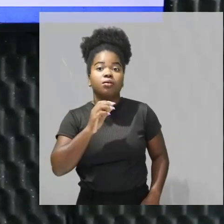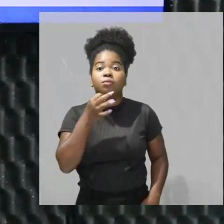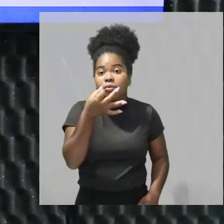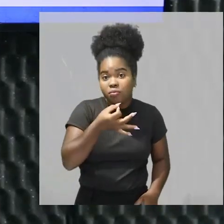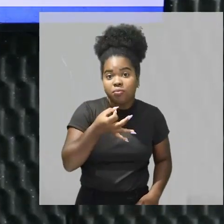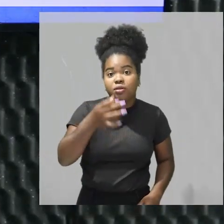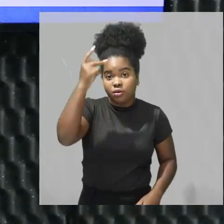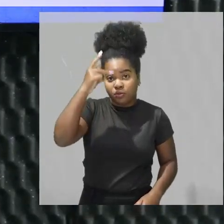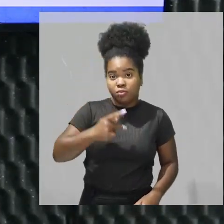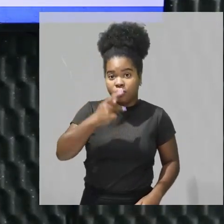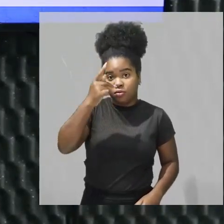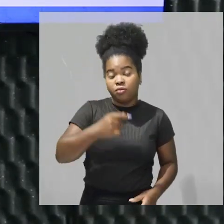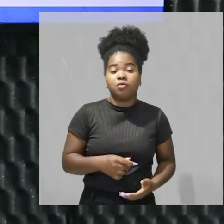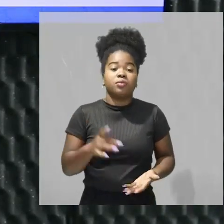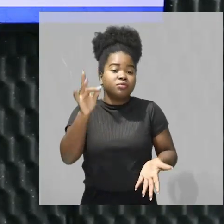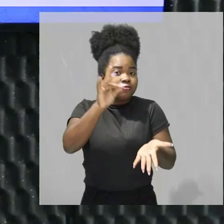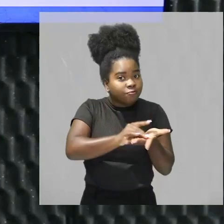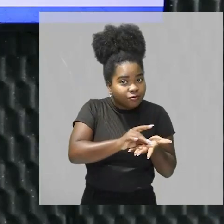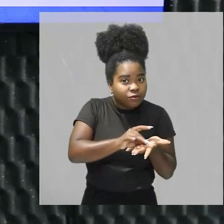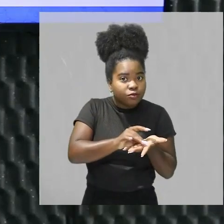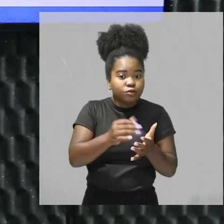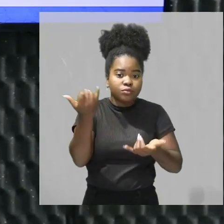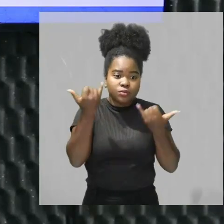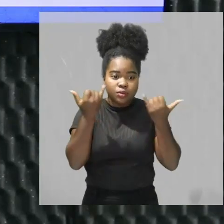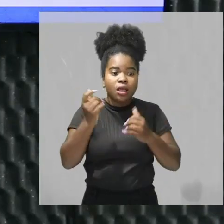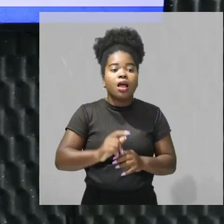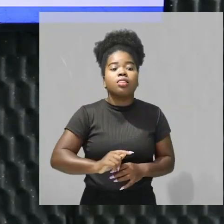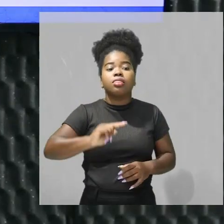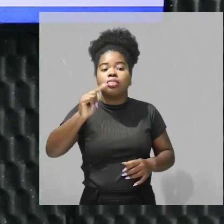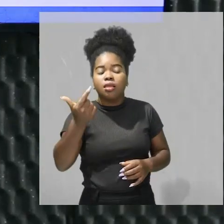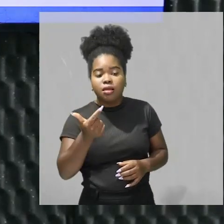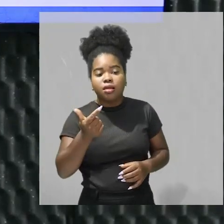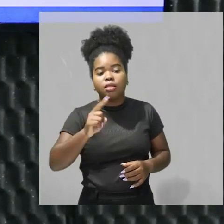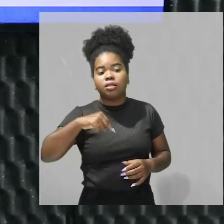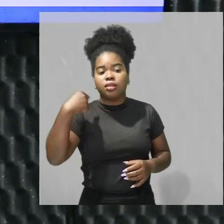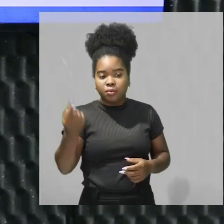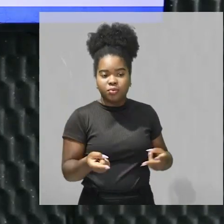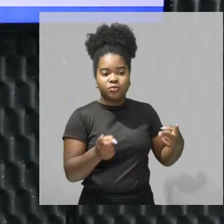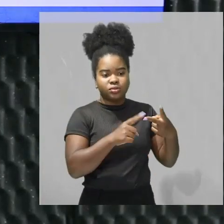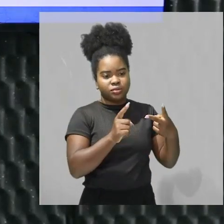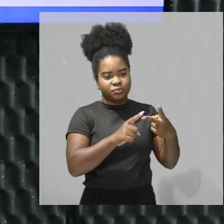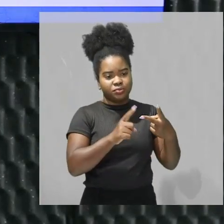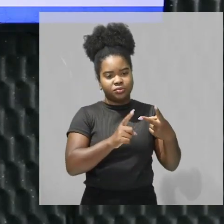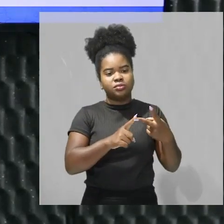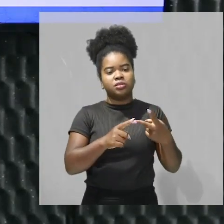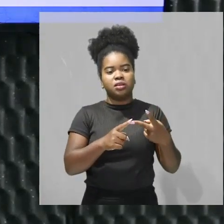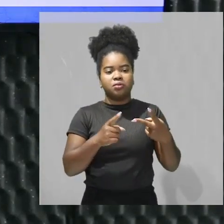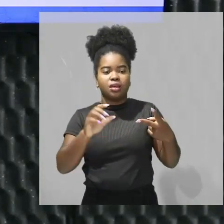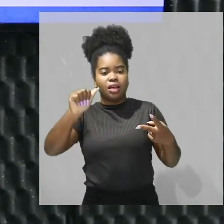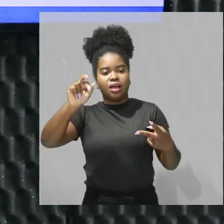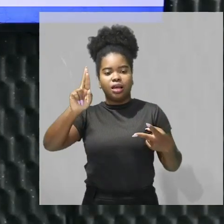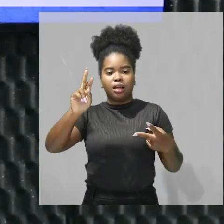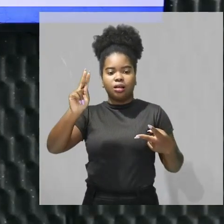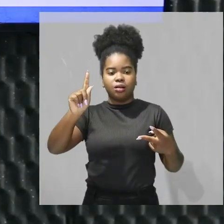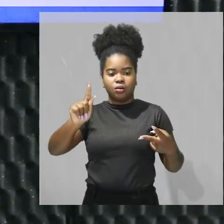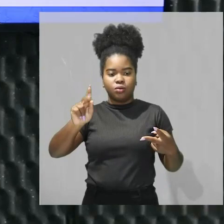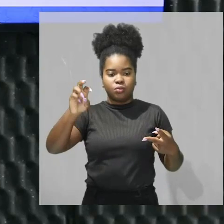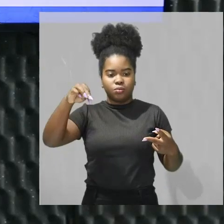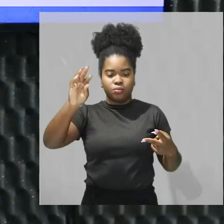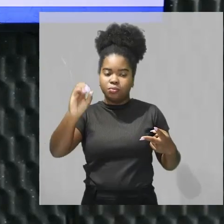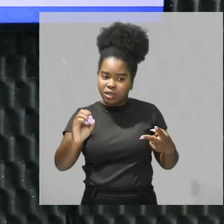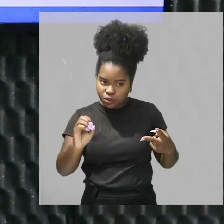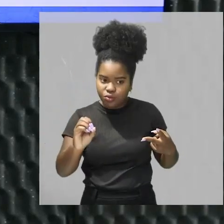inicial. Logo em seguida vem os dados, que são os argumentos, Para isso é necessário que vocês tenham